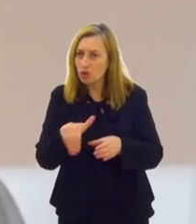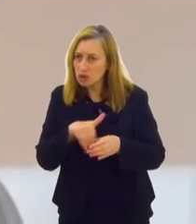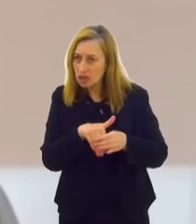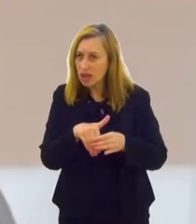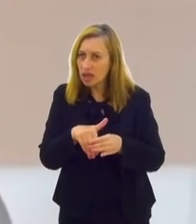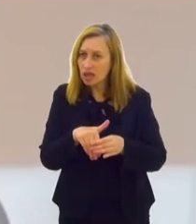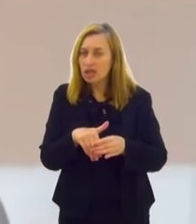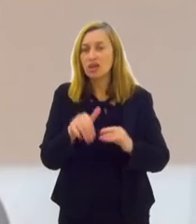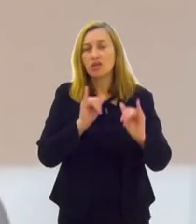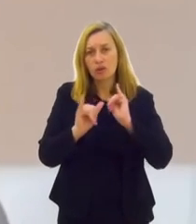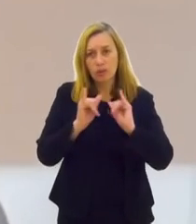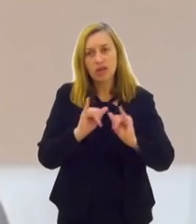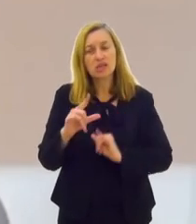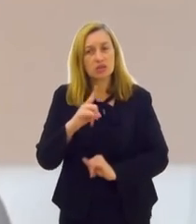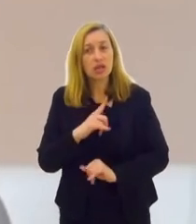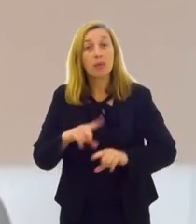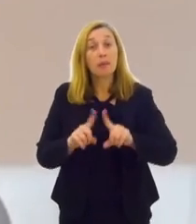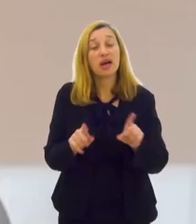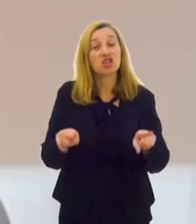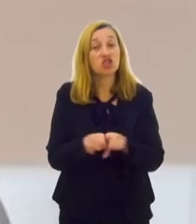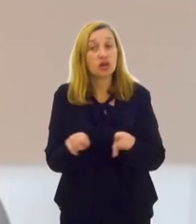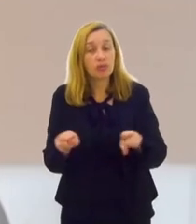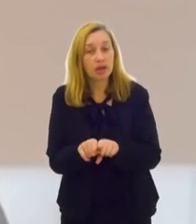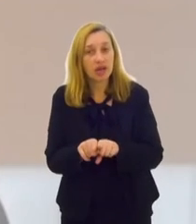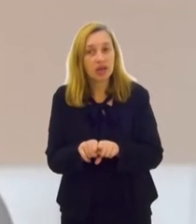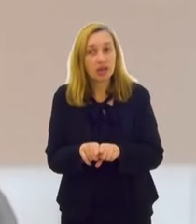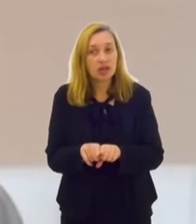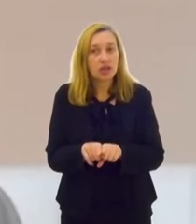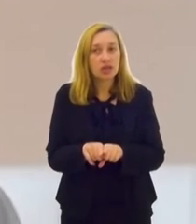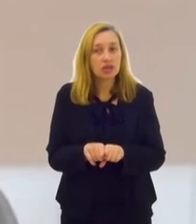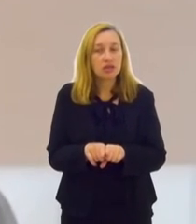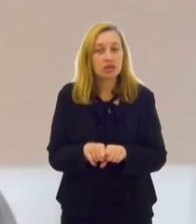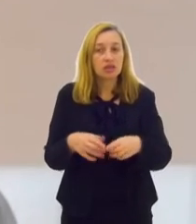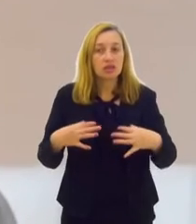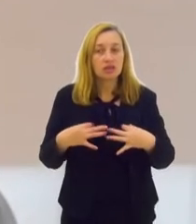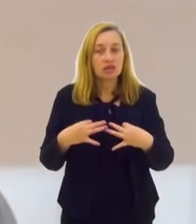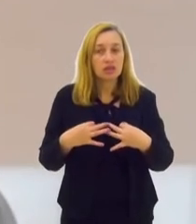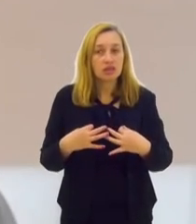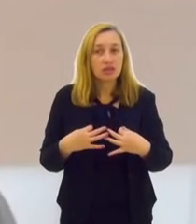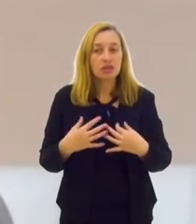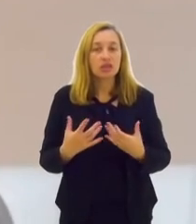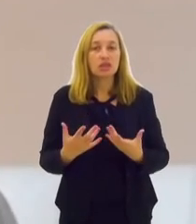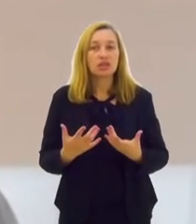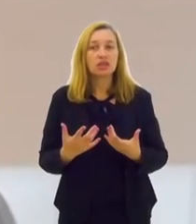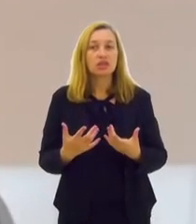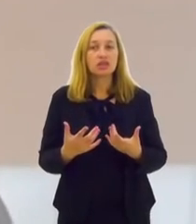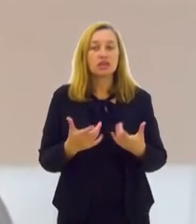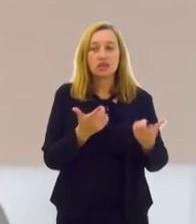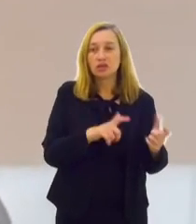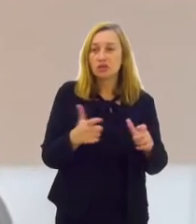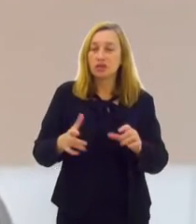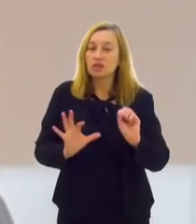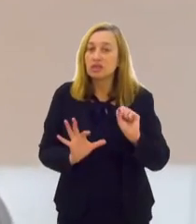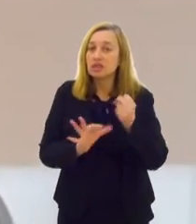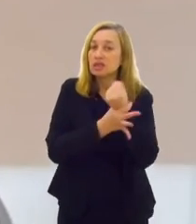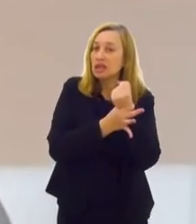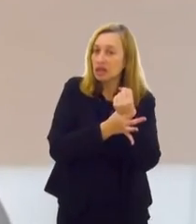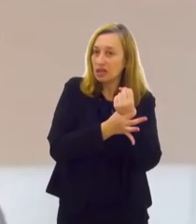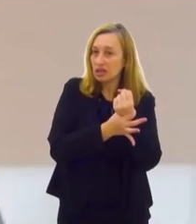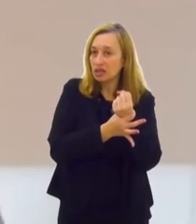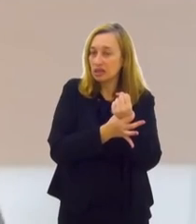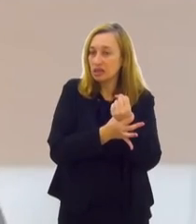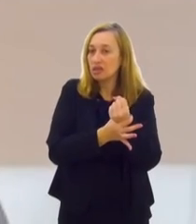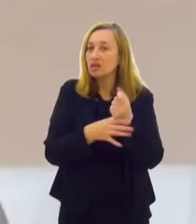de votar e de se informar, mas também tem à sua disposição esses mecanismos para